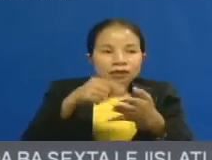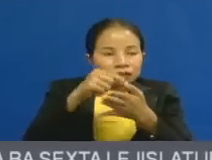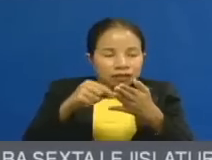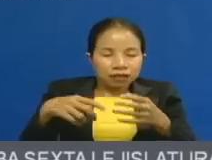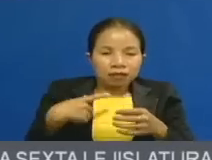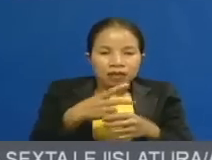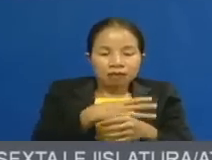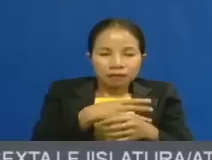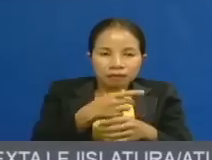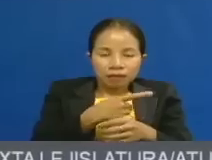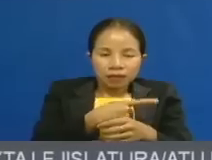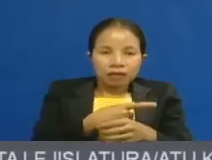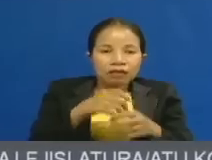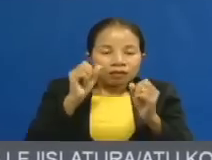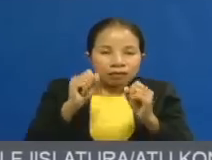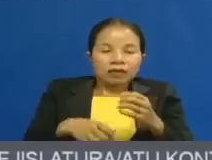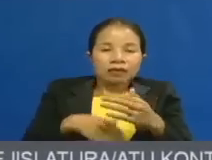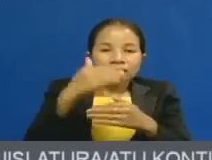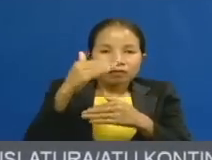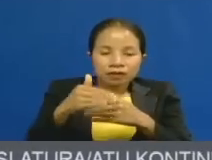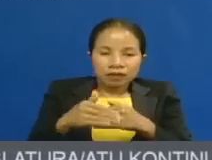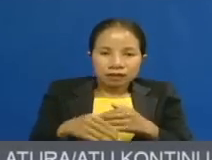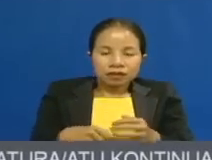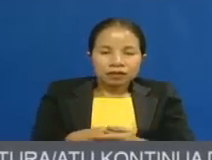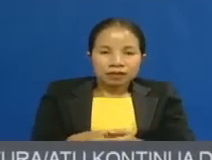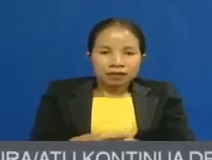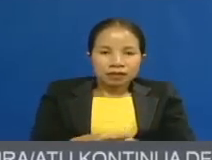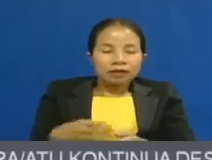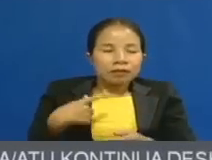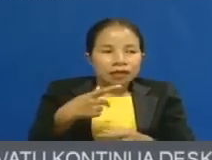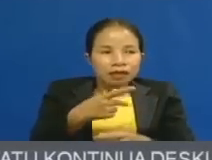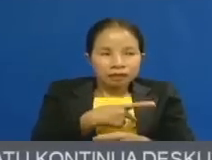o fretlinho e o parlamento, nem pela avançar assim. Incidência parlamentar